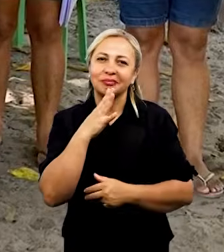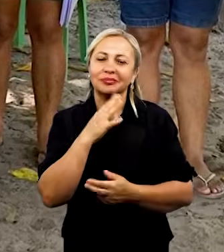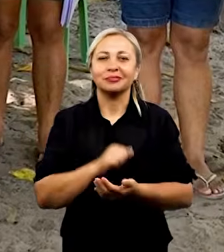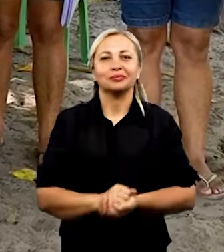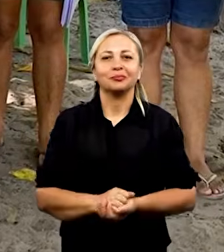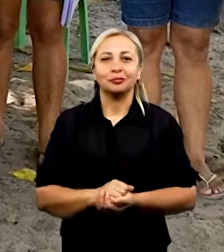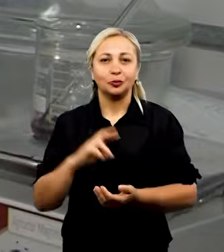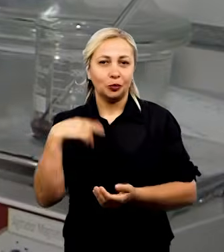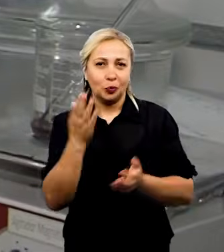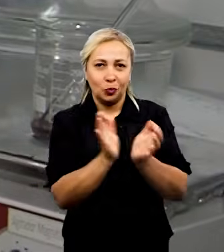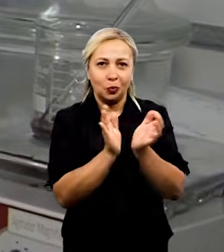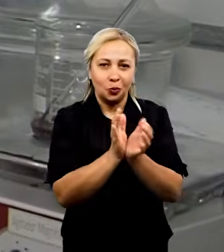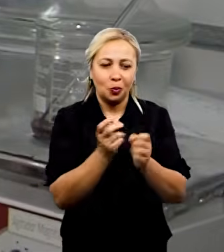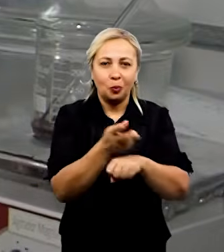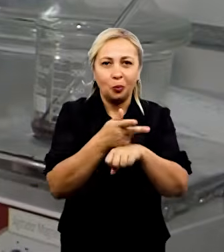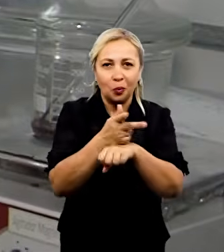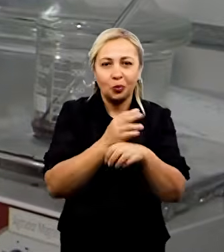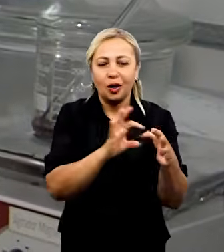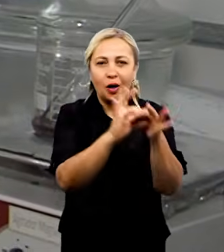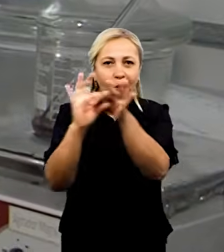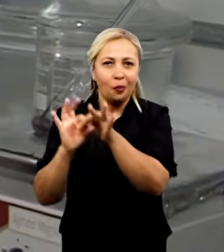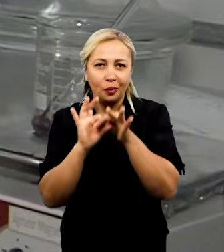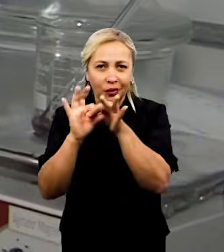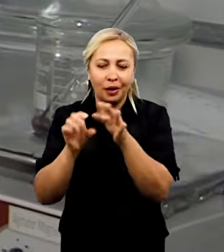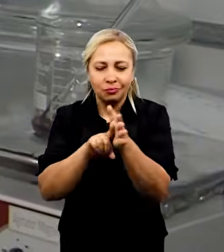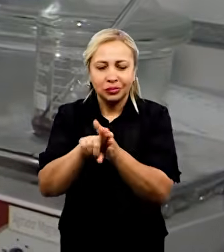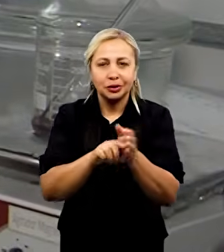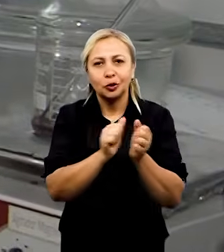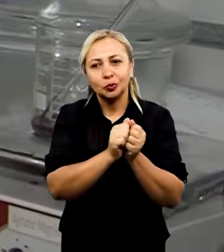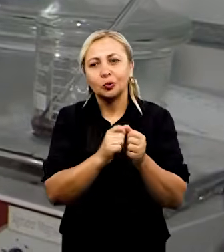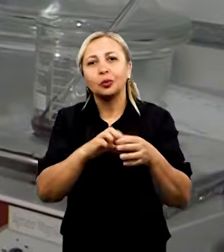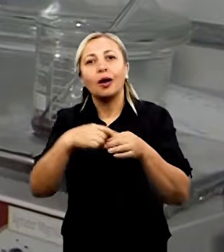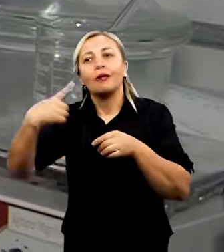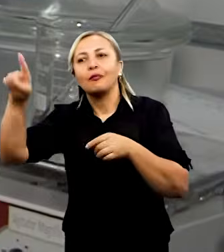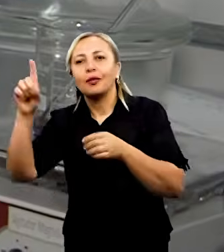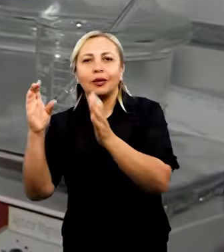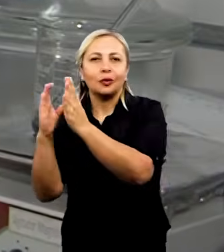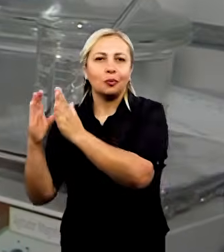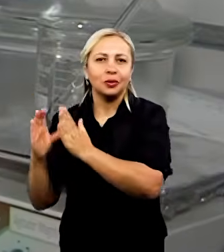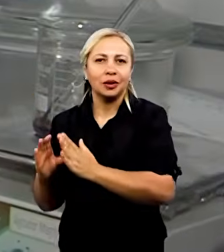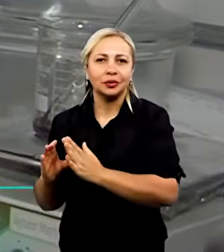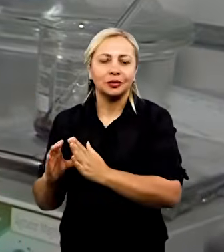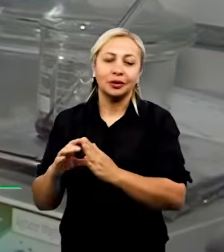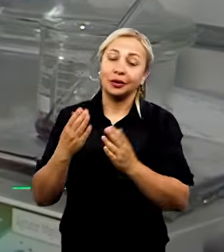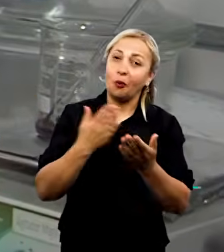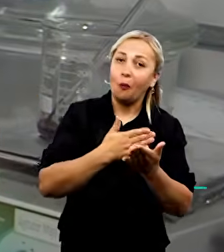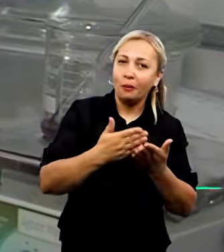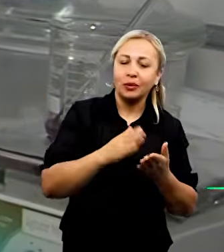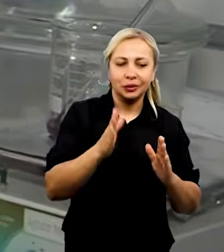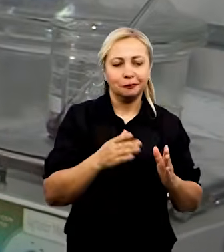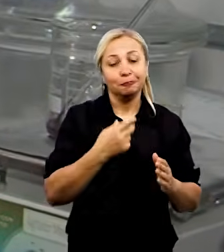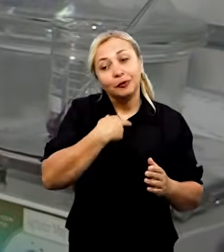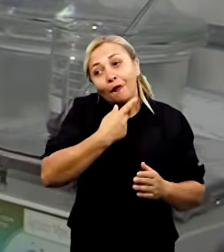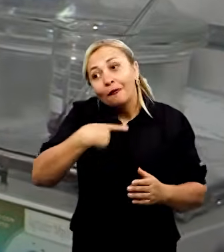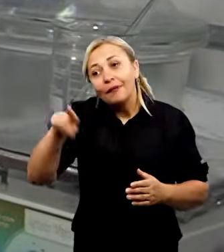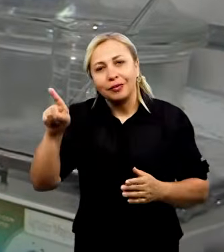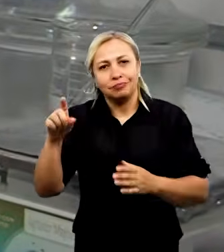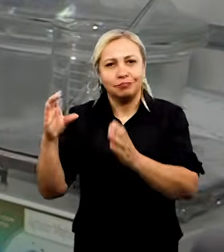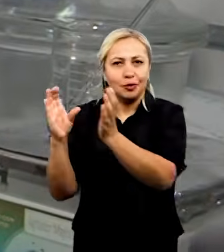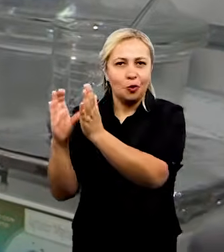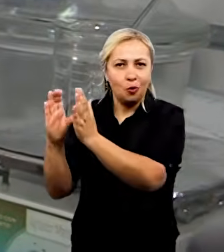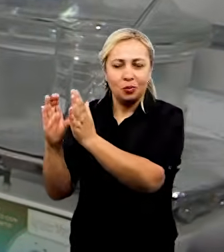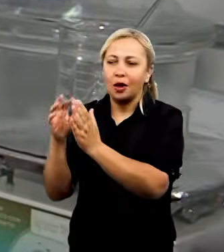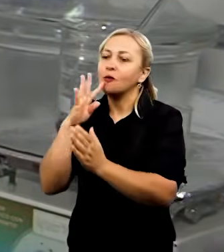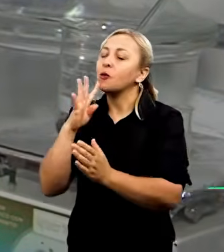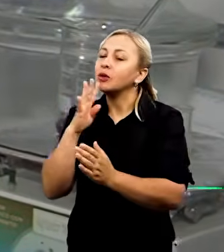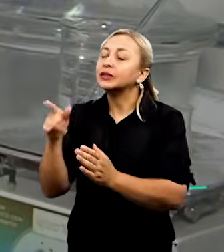do conhecimento. Nosso grupo, ele busca unir a pesquisa com a extensão. Então, de início, a gente vai nas comunidades, ver